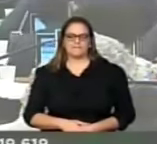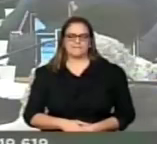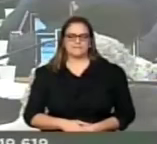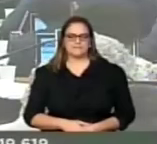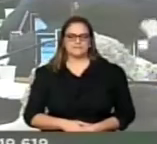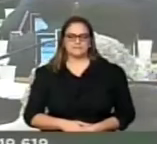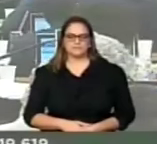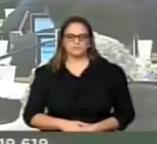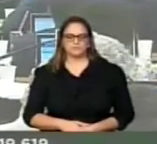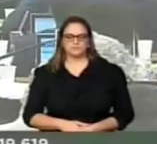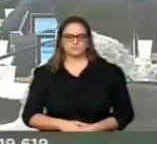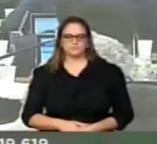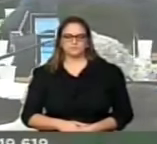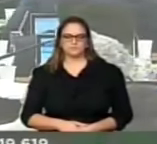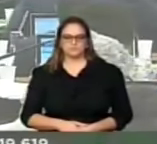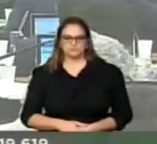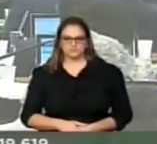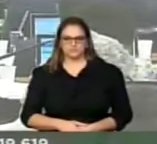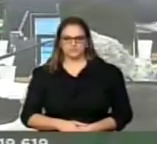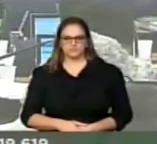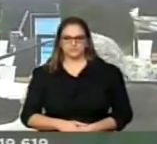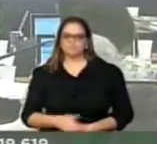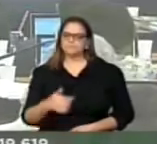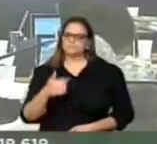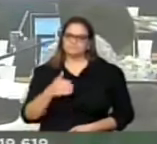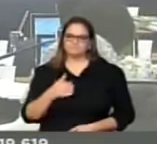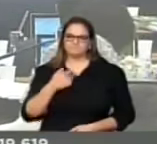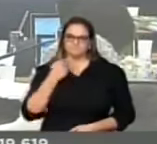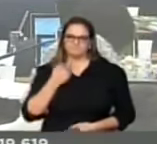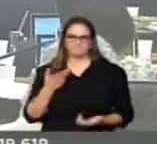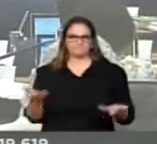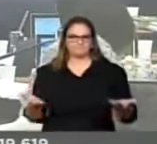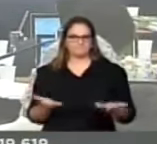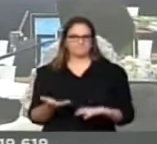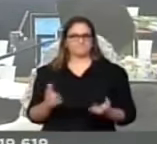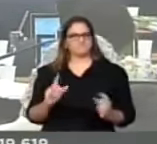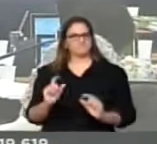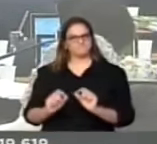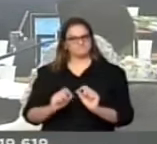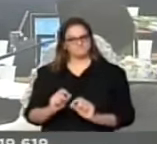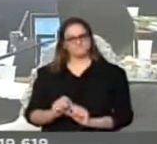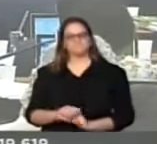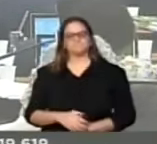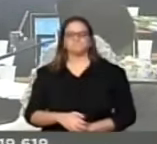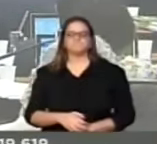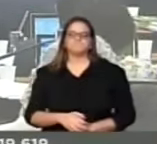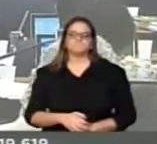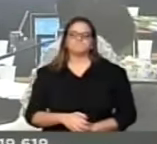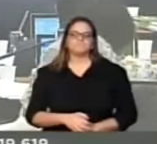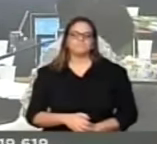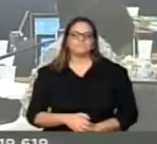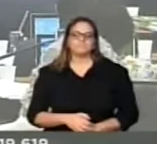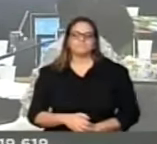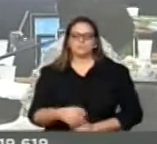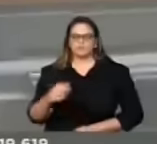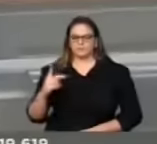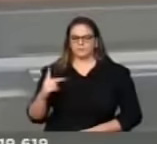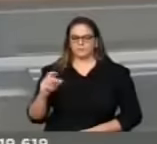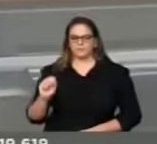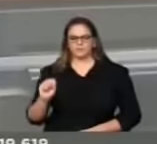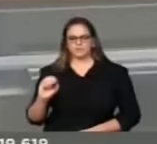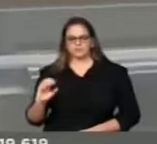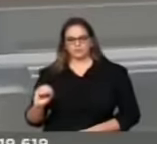bem, eu queria colocar, em primeiro lugar, que o PSOL é um partido